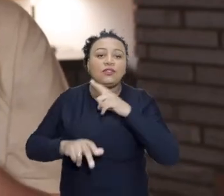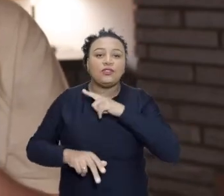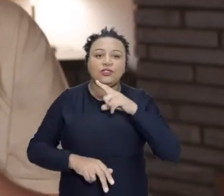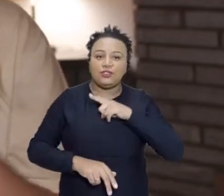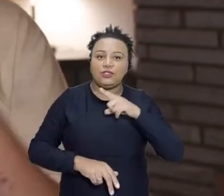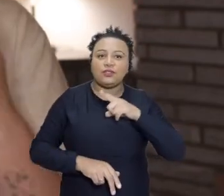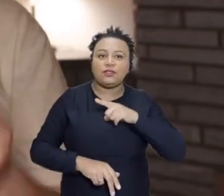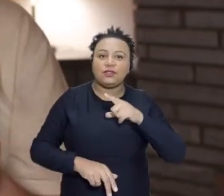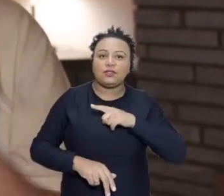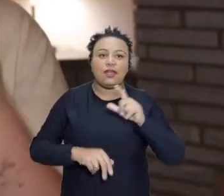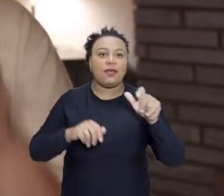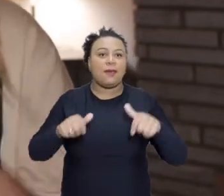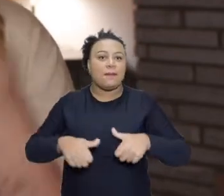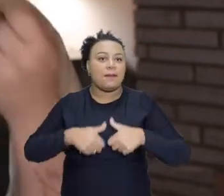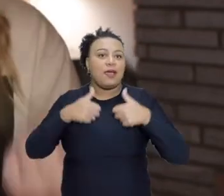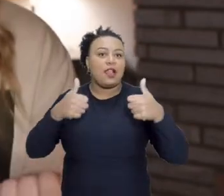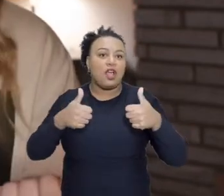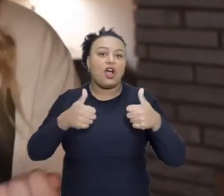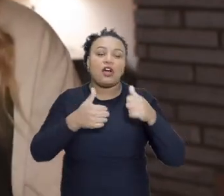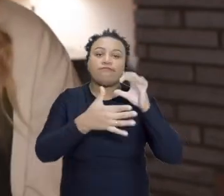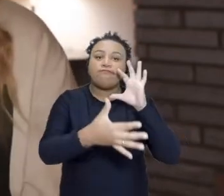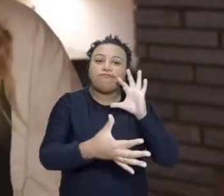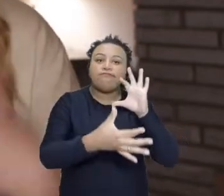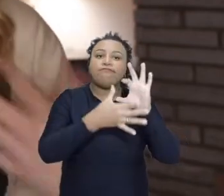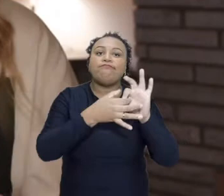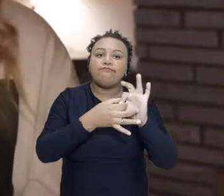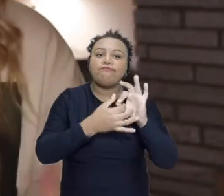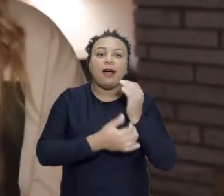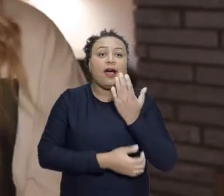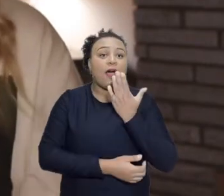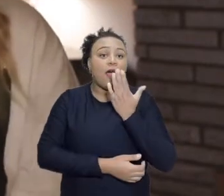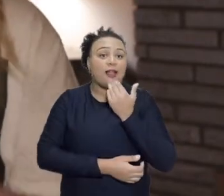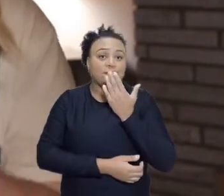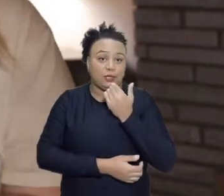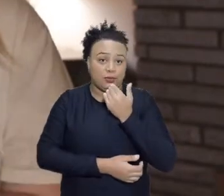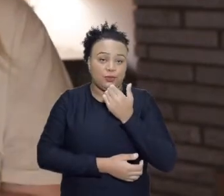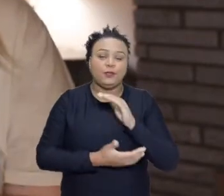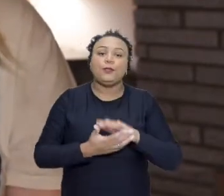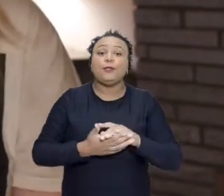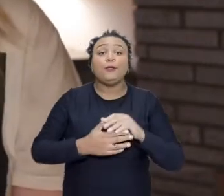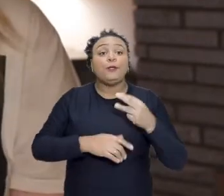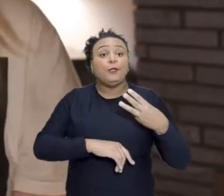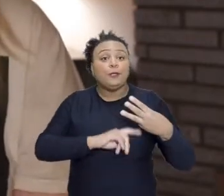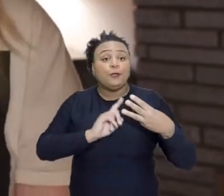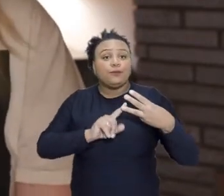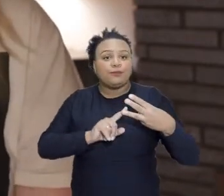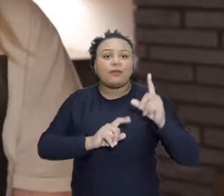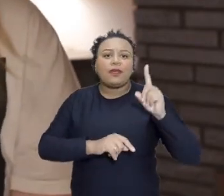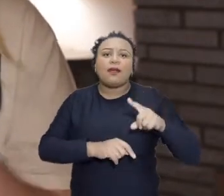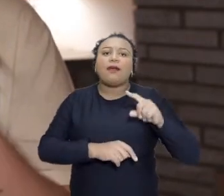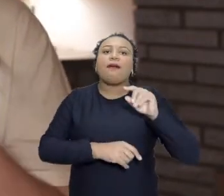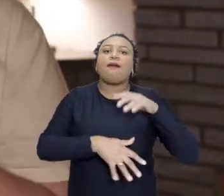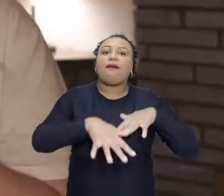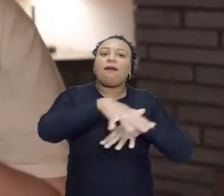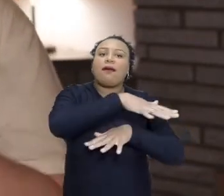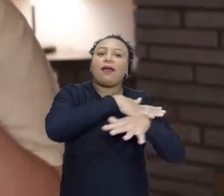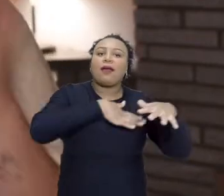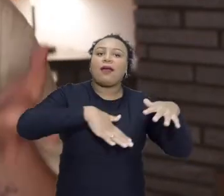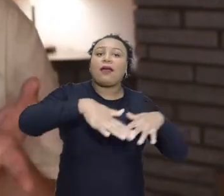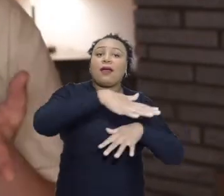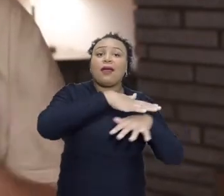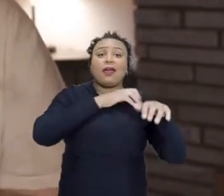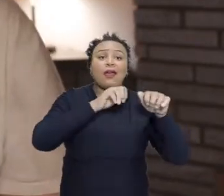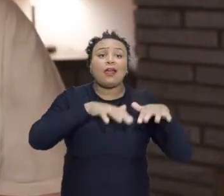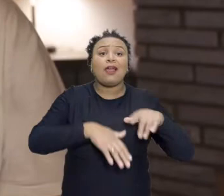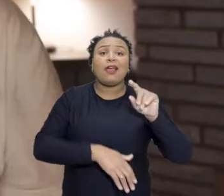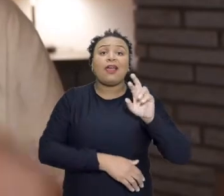uma melhor aproximação do alimento, né? E por último, os rituais, que por si